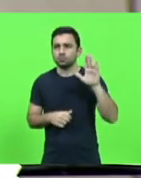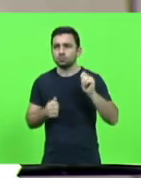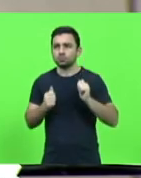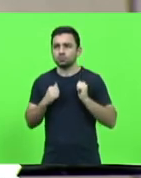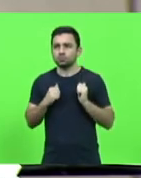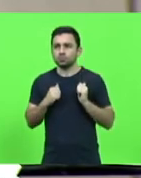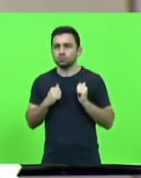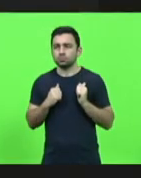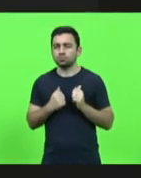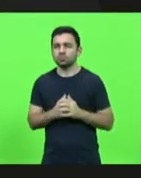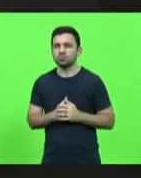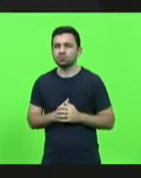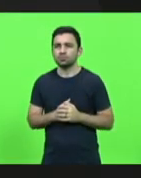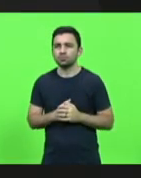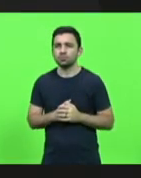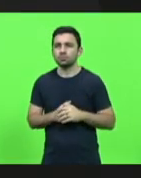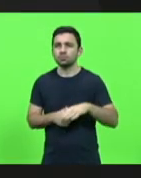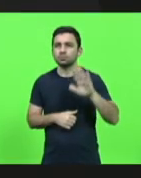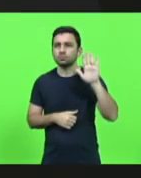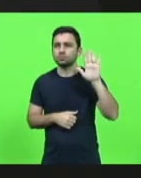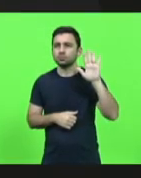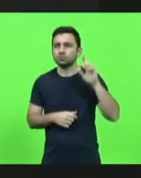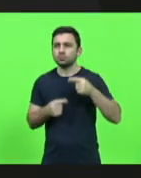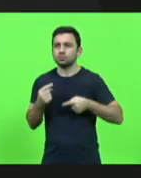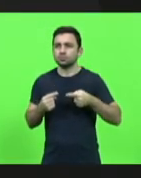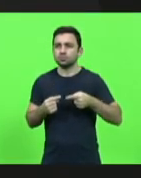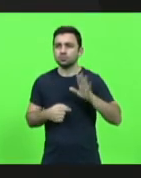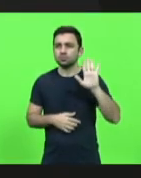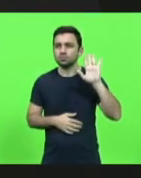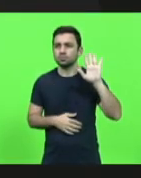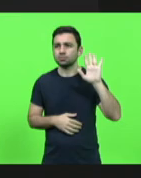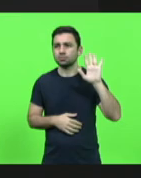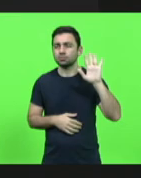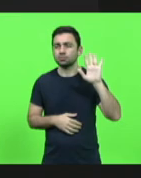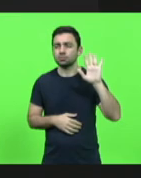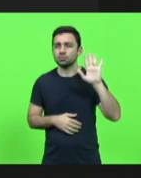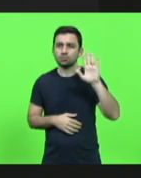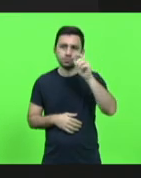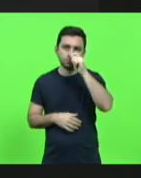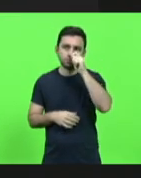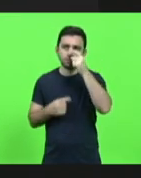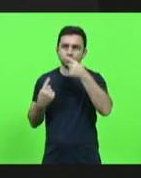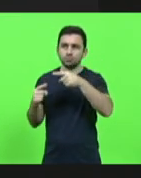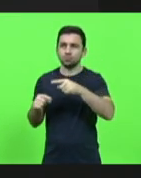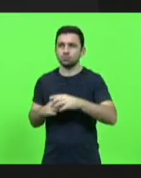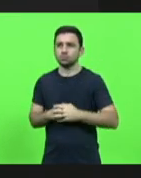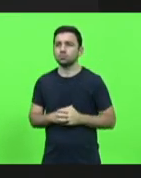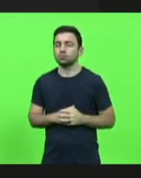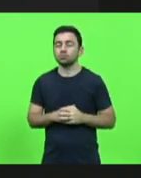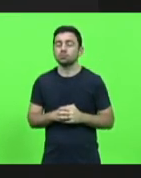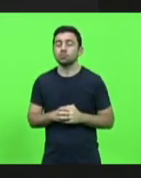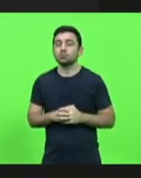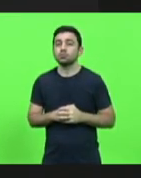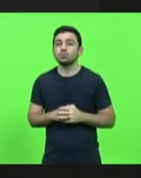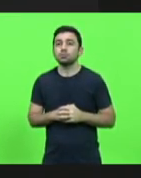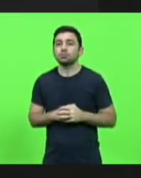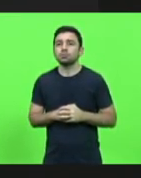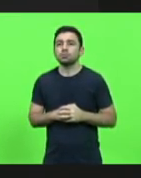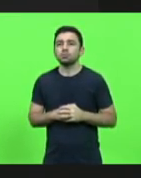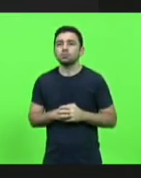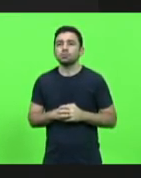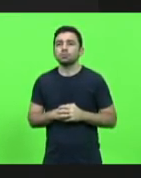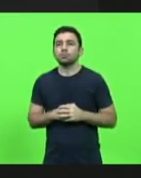discussão? Presidente, pela palavra, em discussão. Deputado João Amin, eu gostaria de votar contra essa moção, presidente. Pois não,